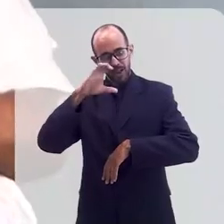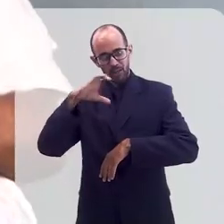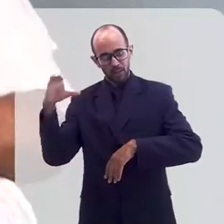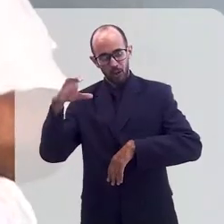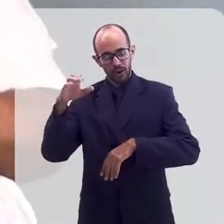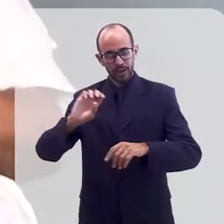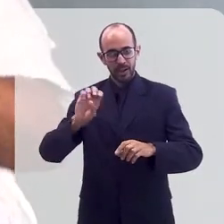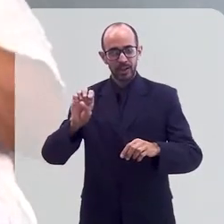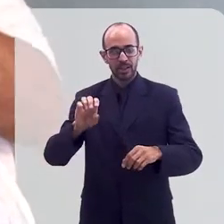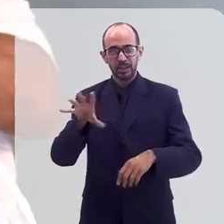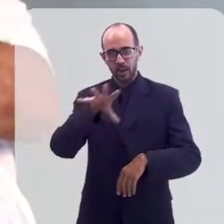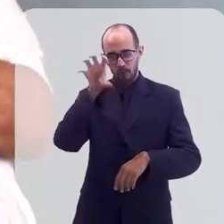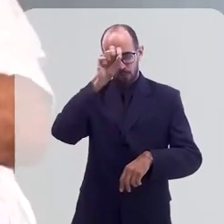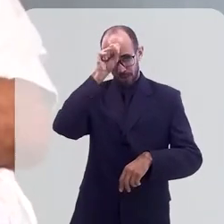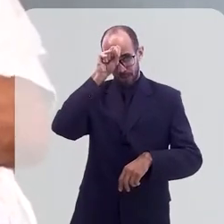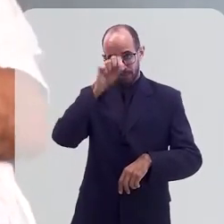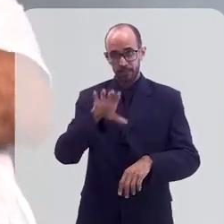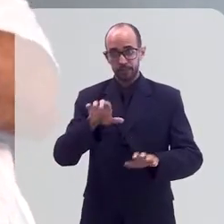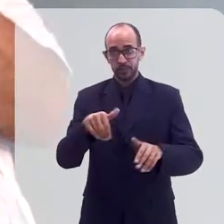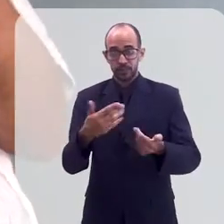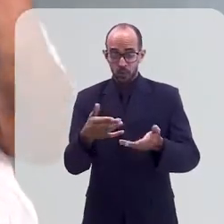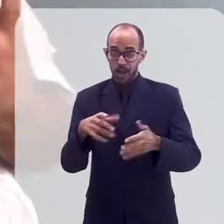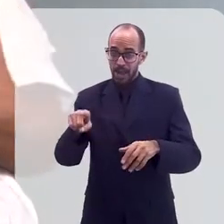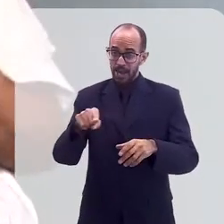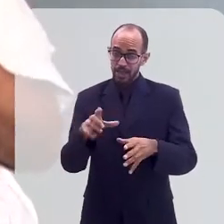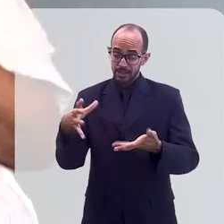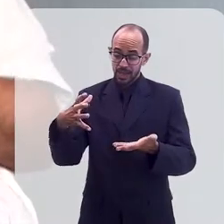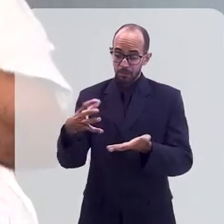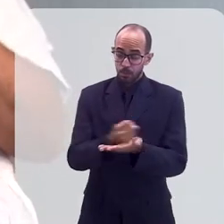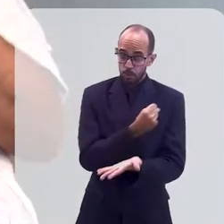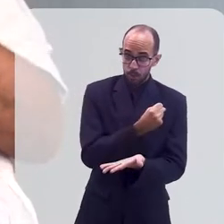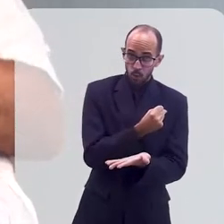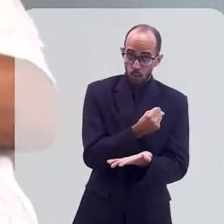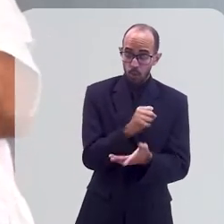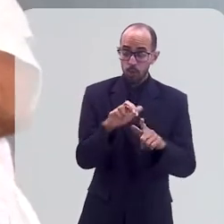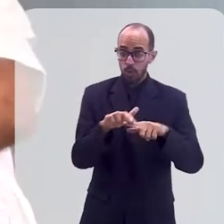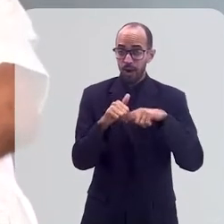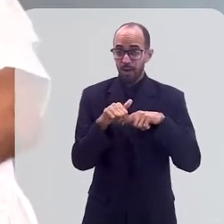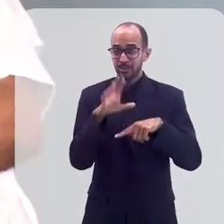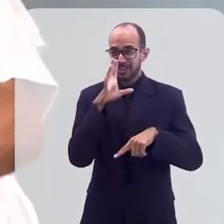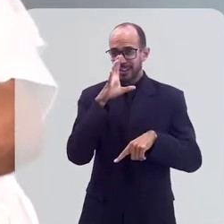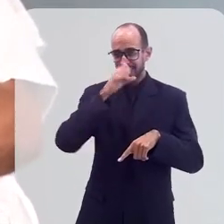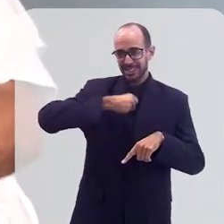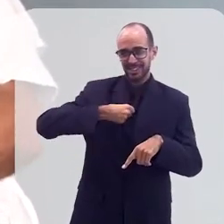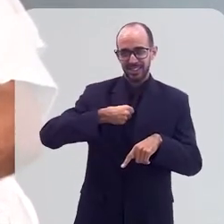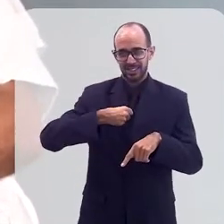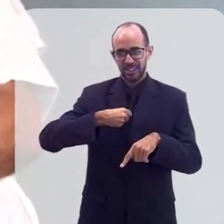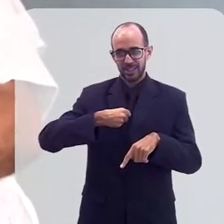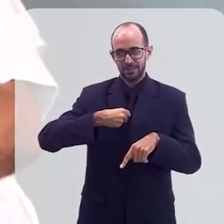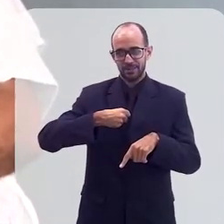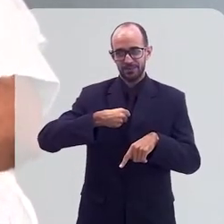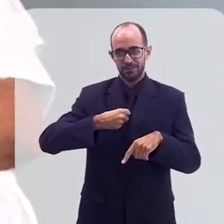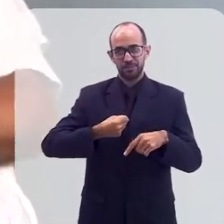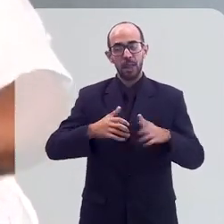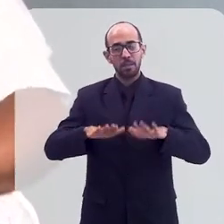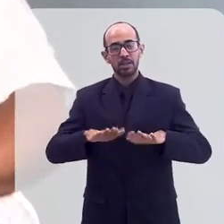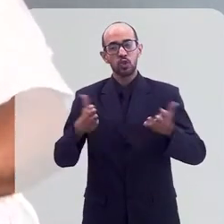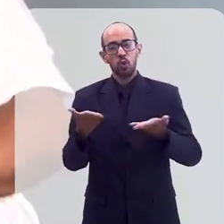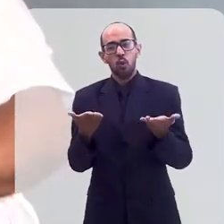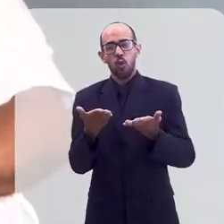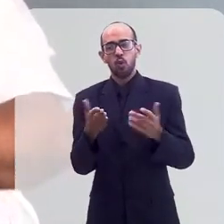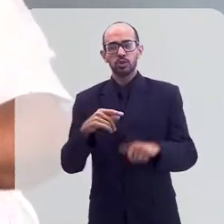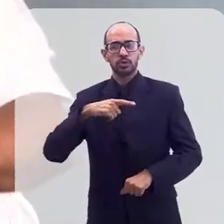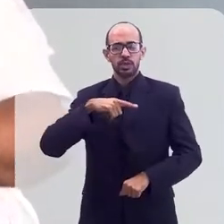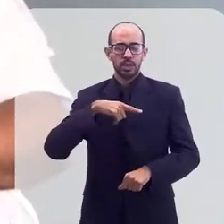E aí a Umbanda, historicamente, se apropriou até por resistência, né? Então, hoje em dia, você